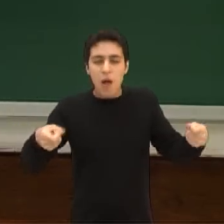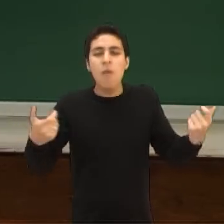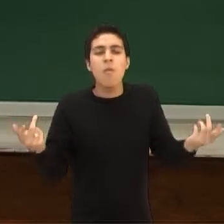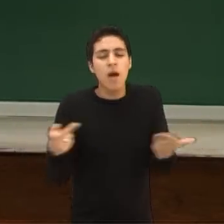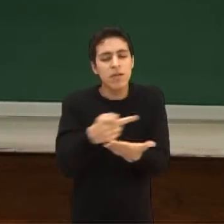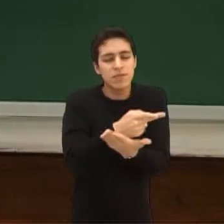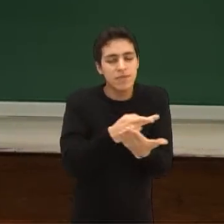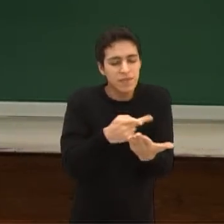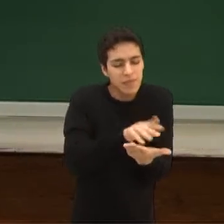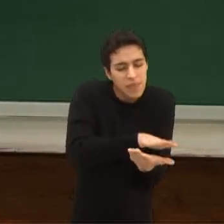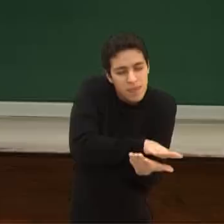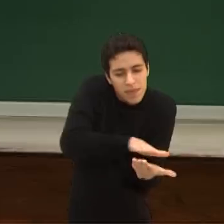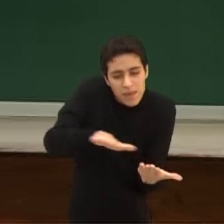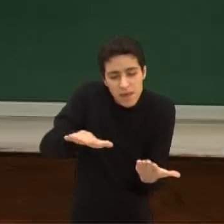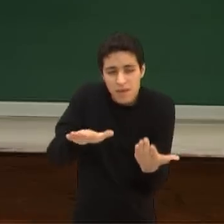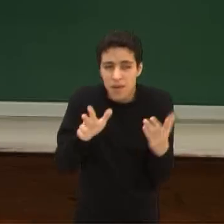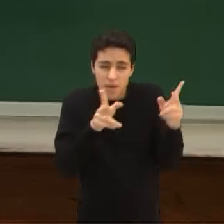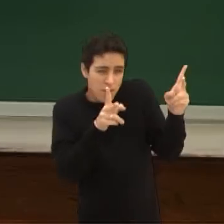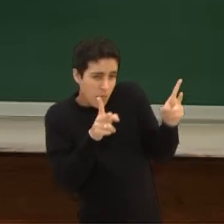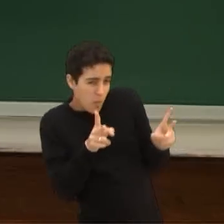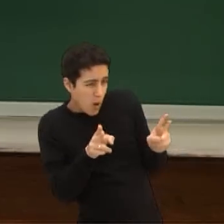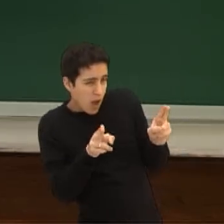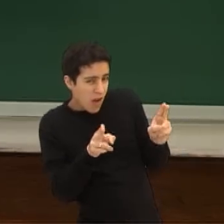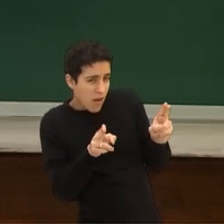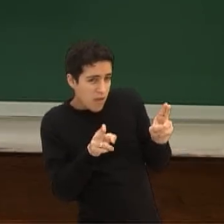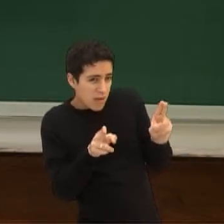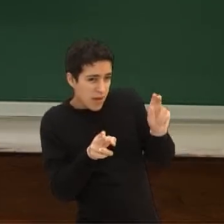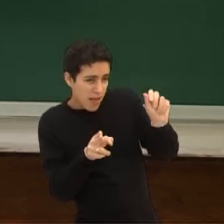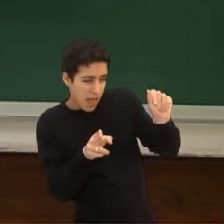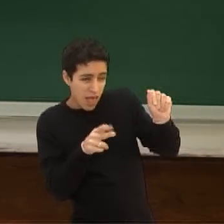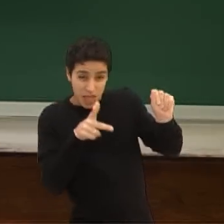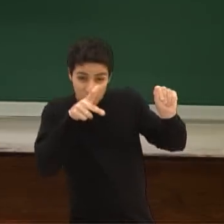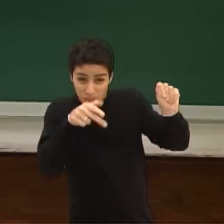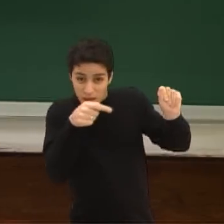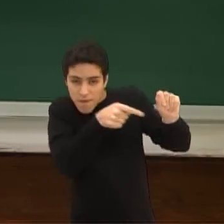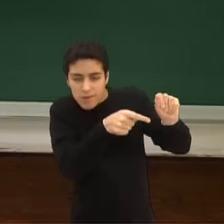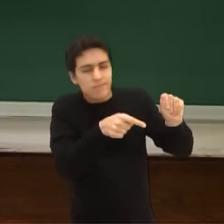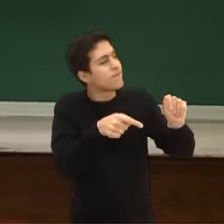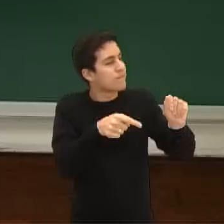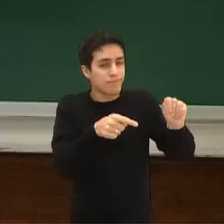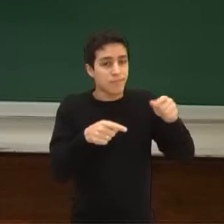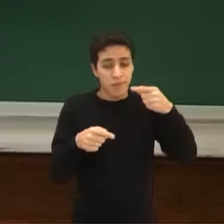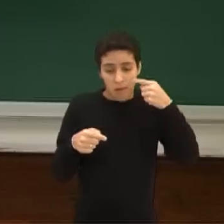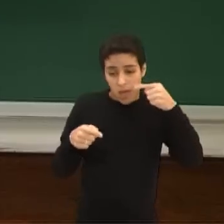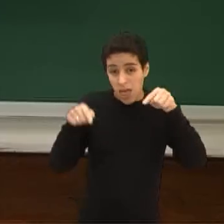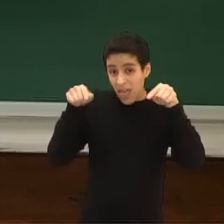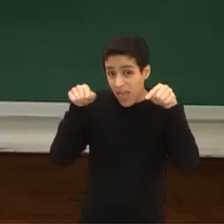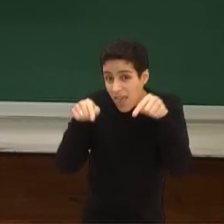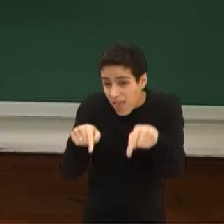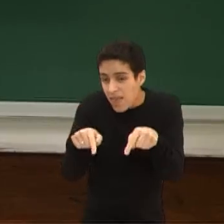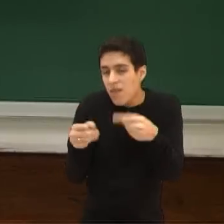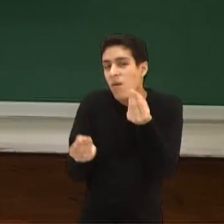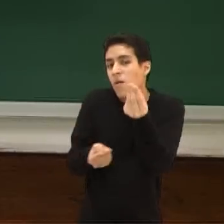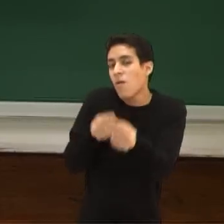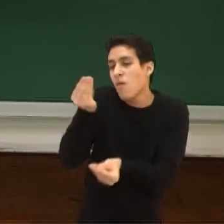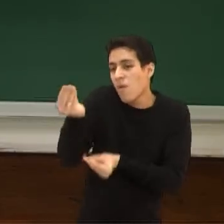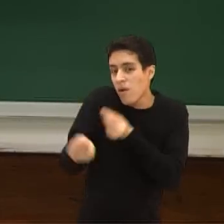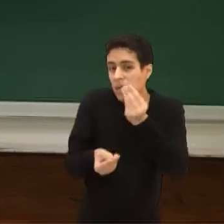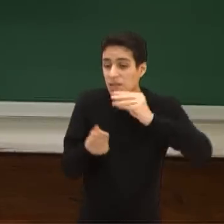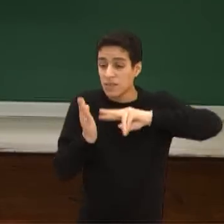Será que vai ter igual a letra A? Não. O que a prof falou? Que a planificação do cone, ela vai ficar